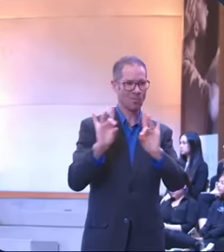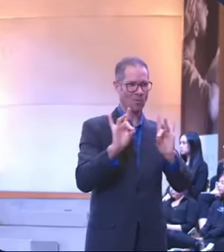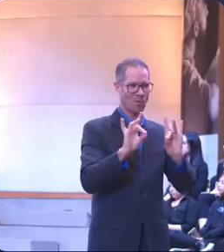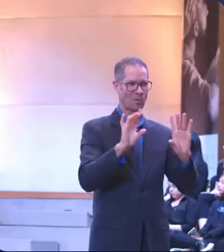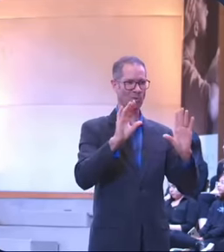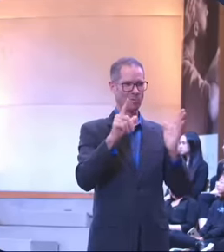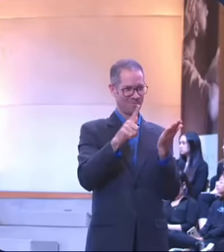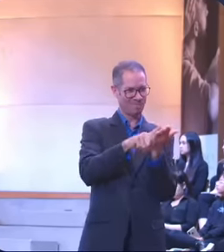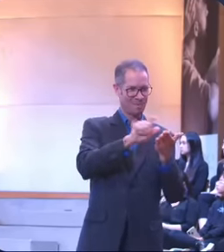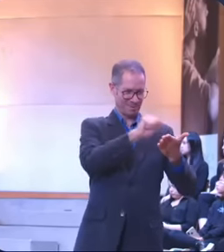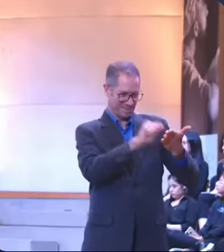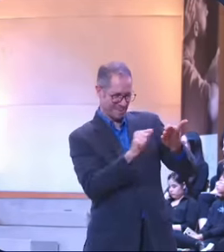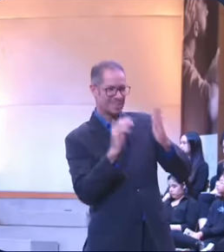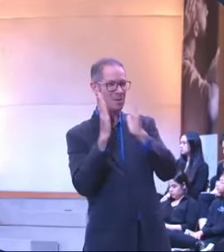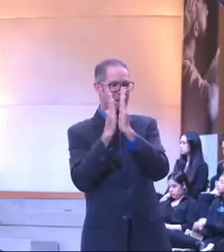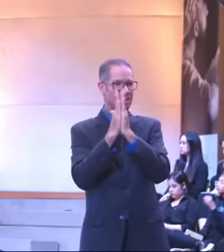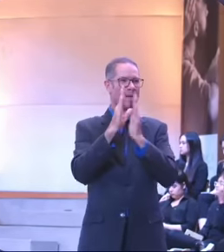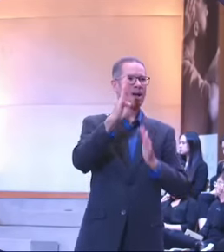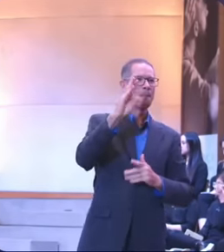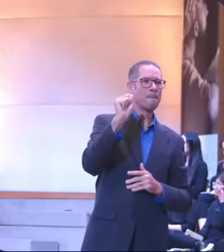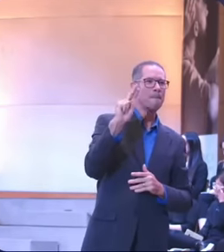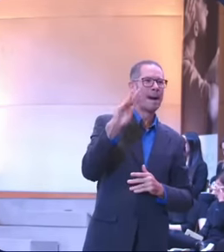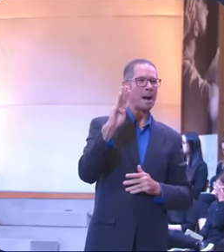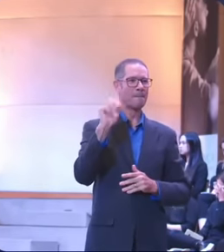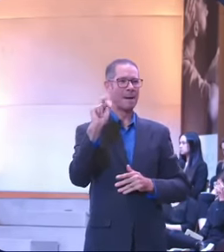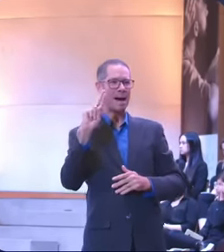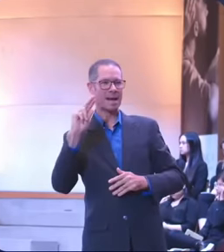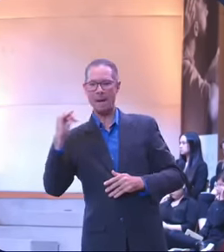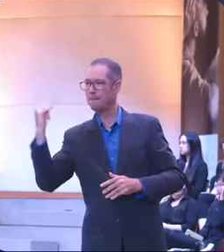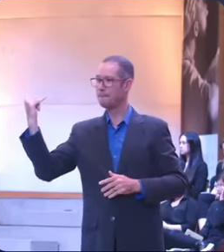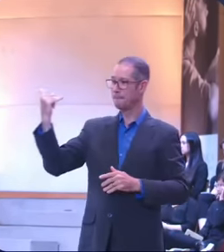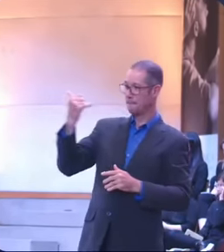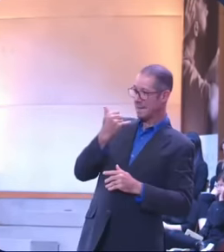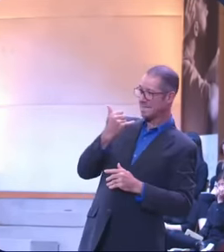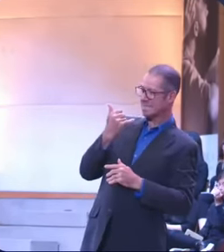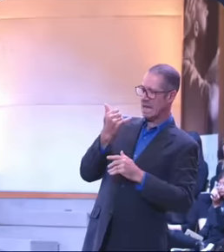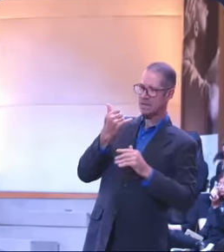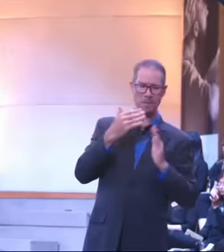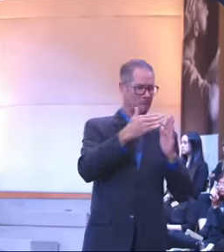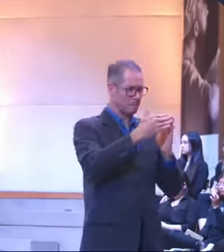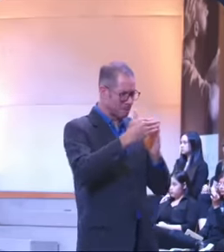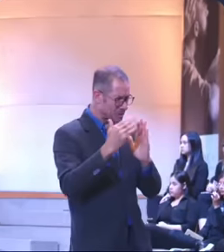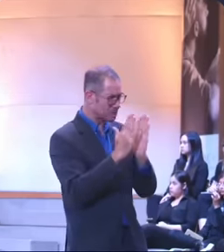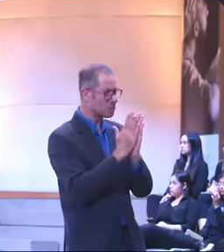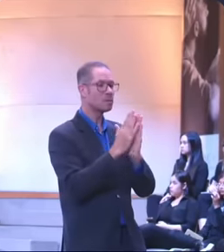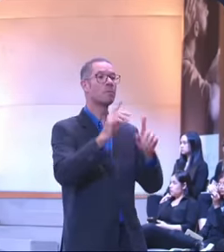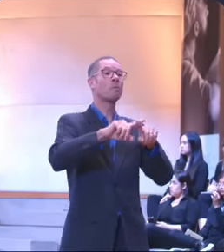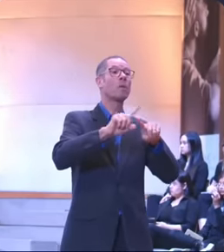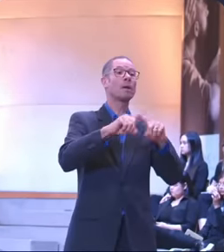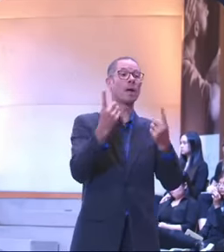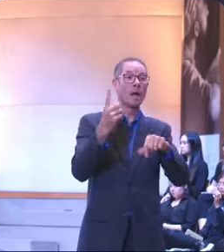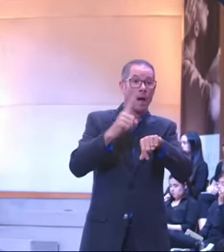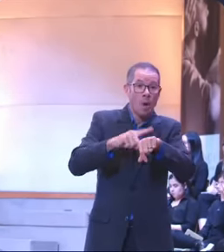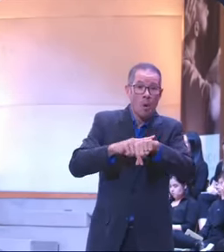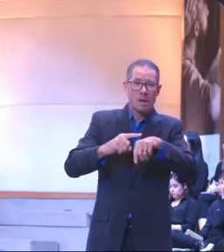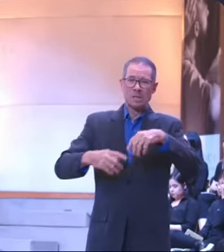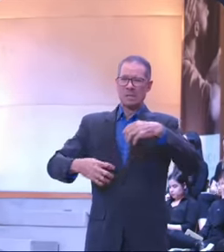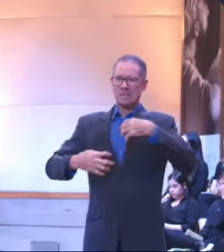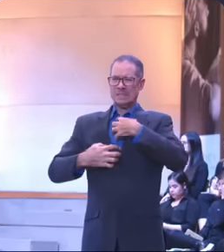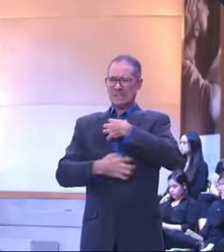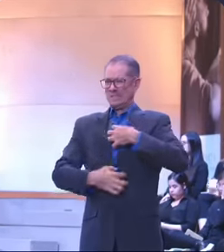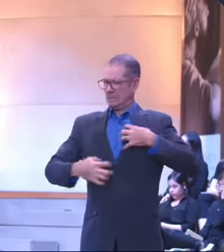Bárbara mandou uma mensagem para mim pedindo oração? Por que que numa hora de angústia